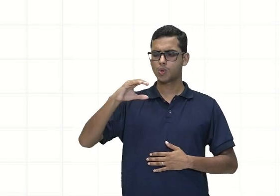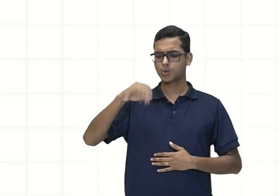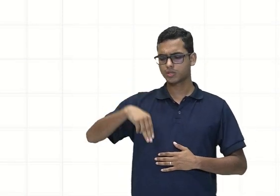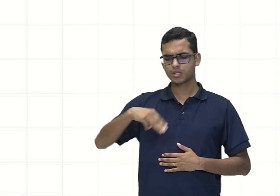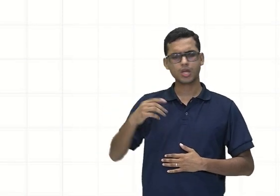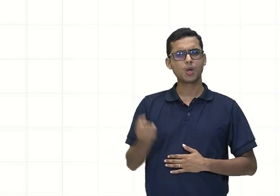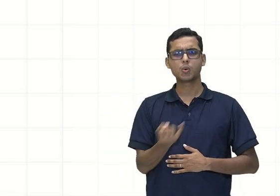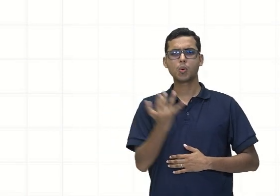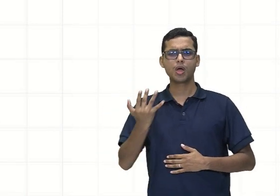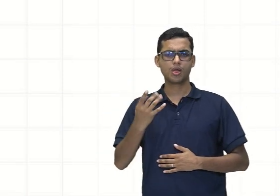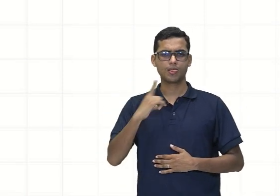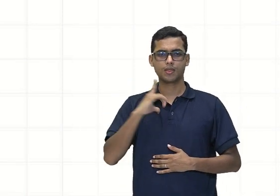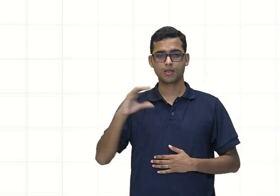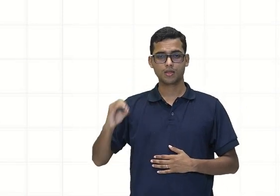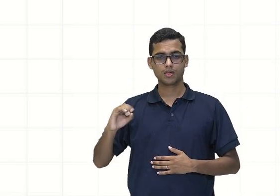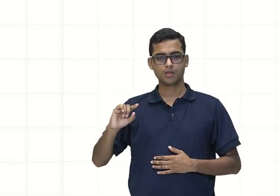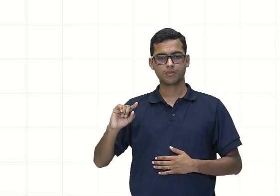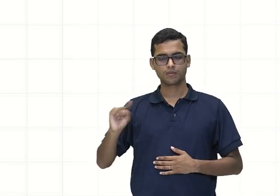É